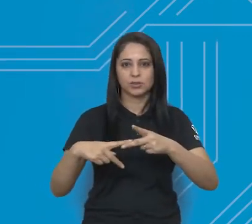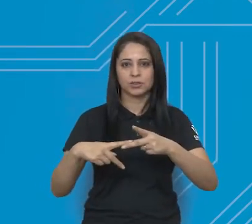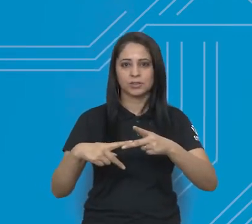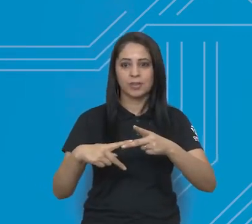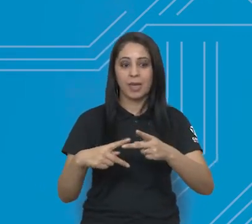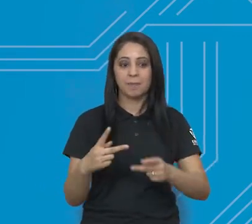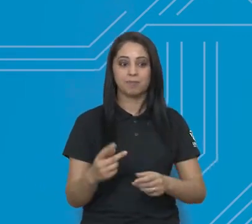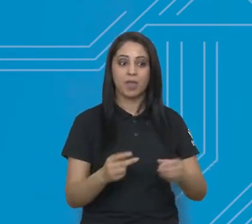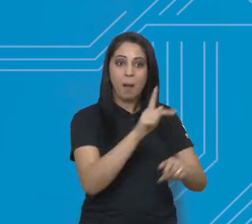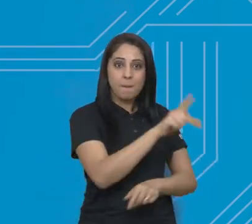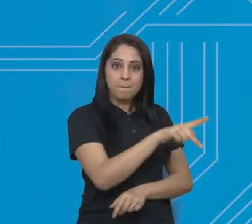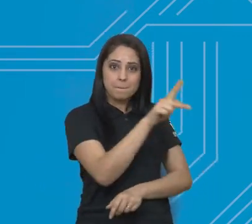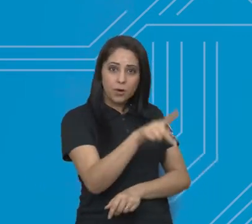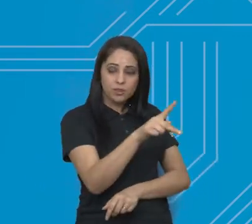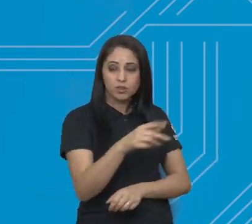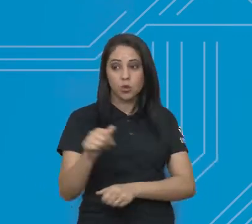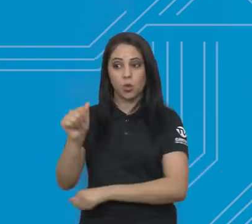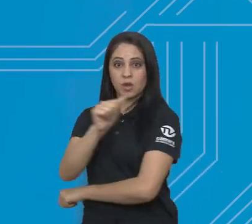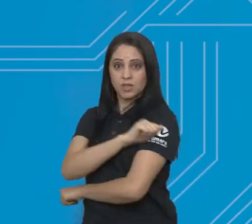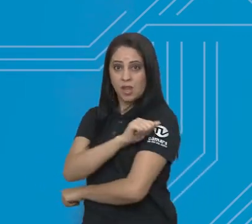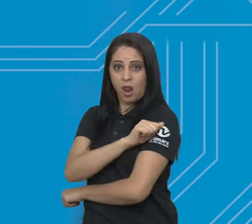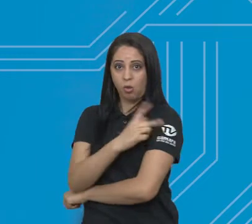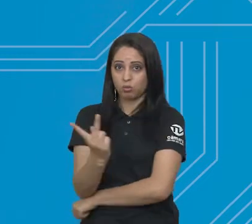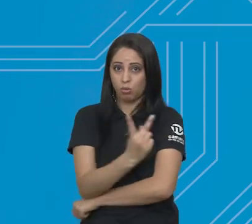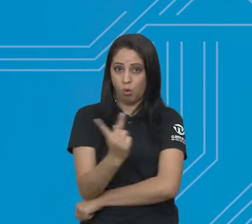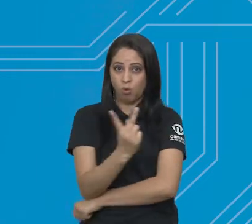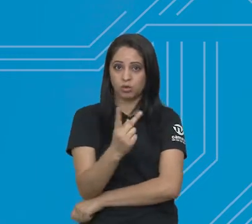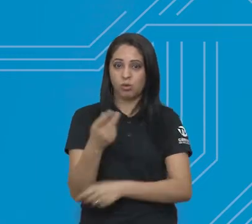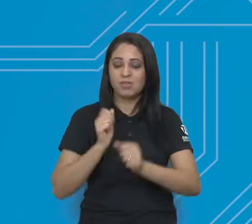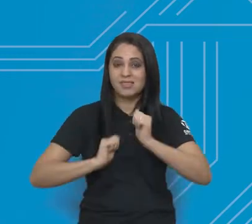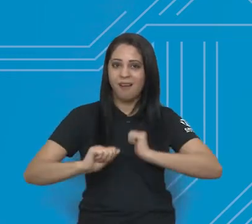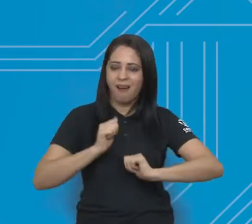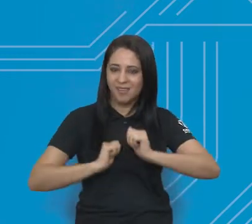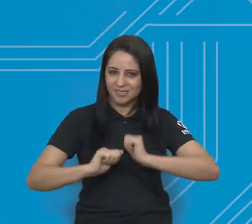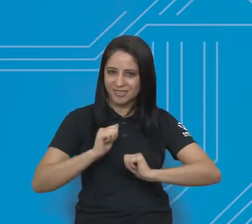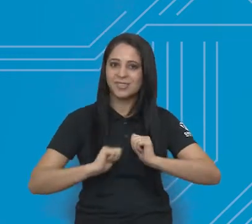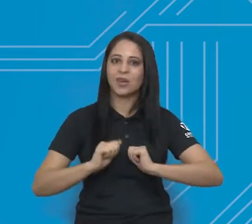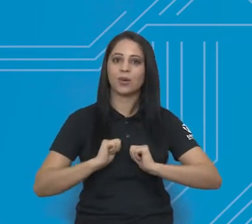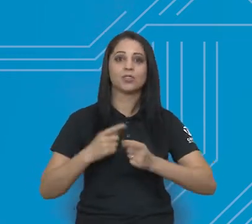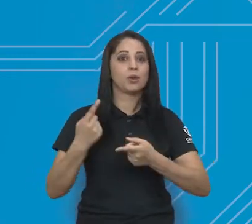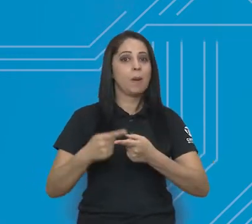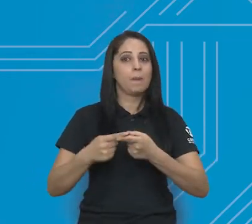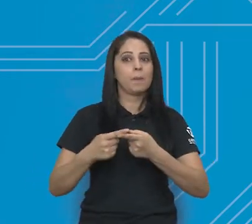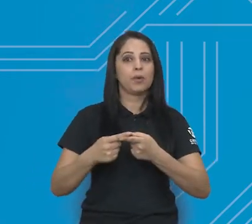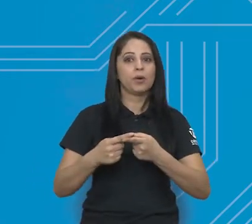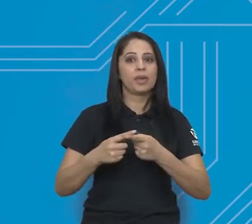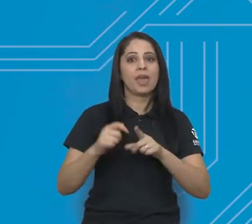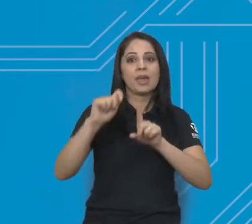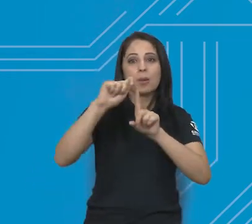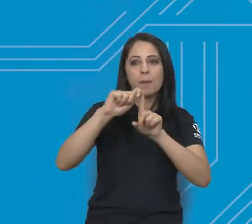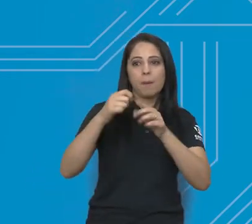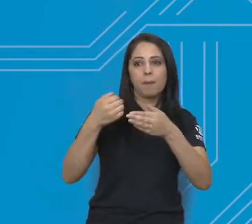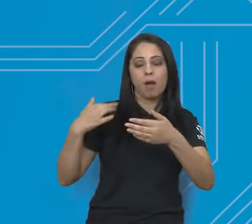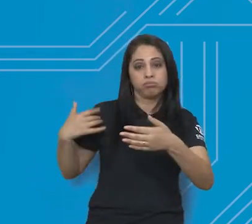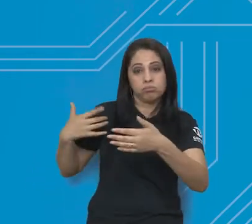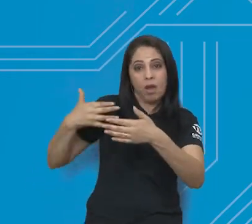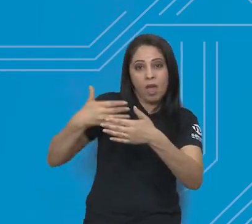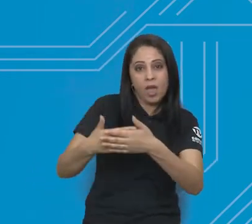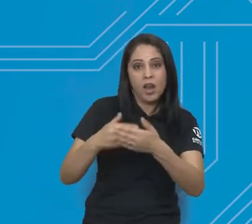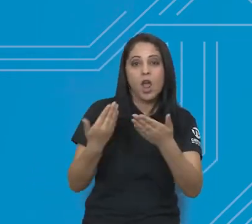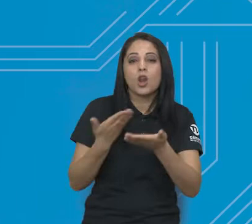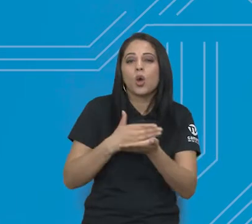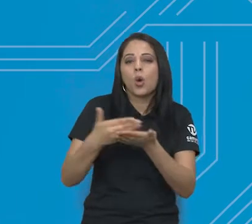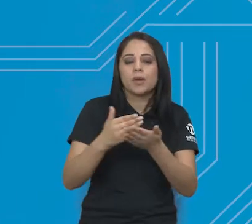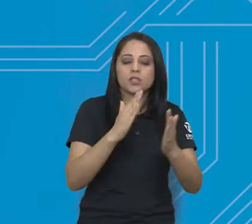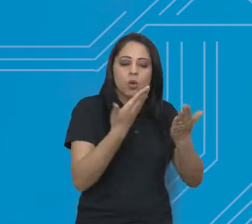essa volta foi marcada por muita expectativa, tanto dos alunos como para as escolas, que desde o início do ano implantaram um